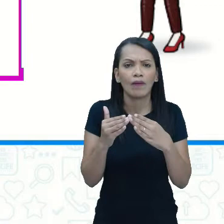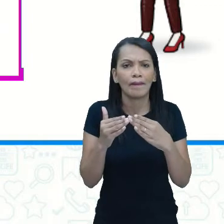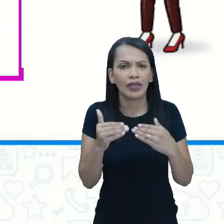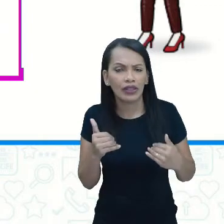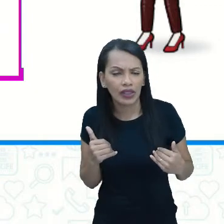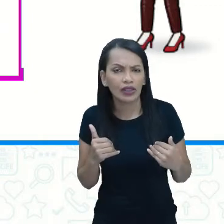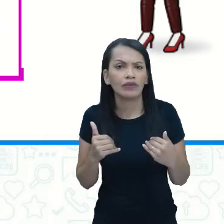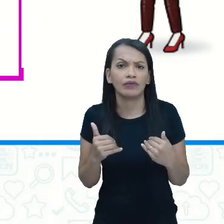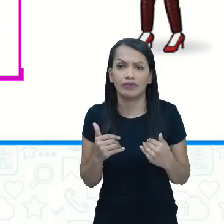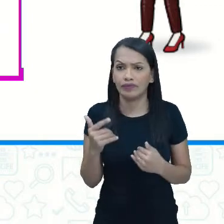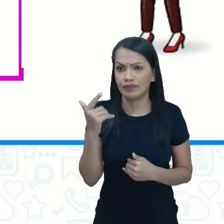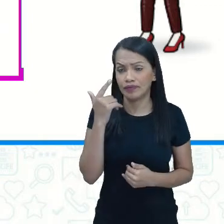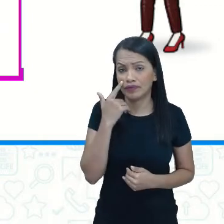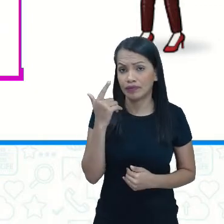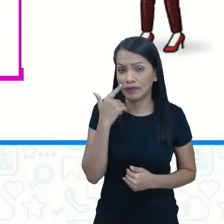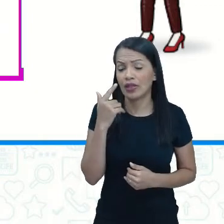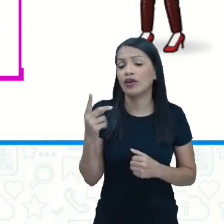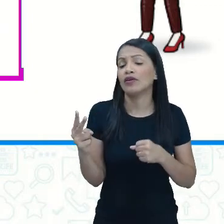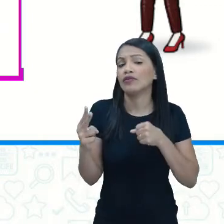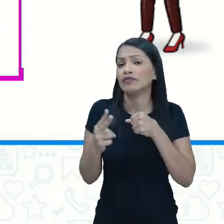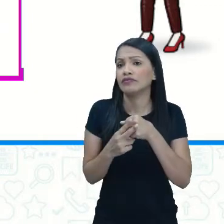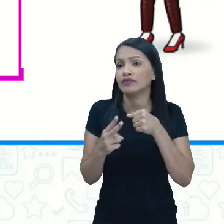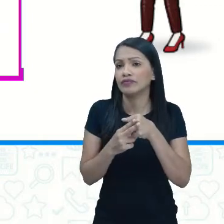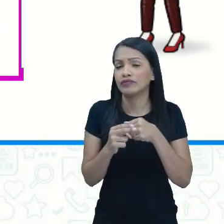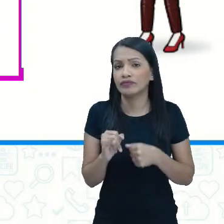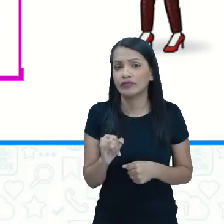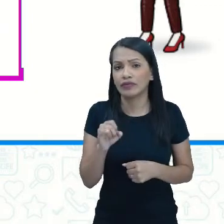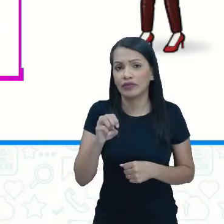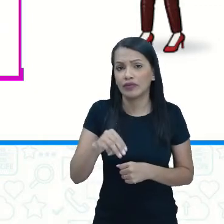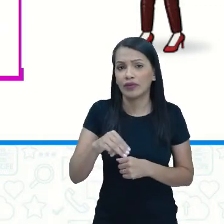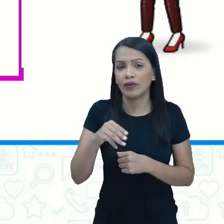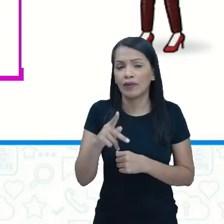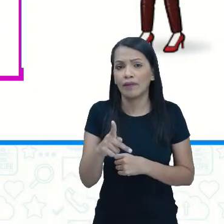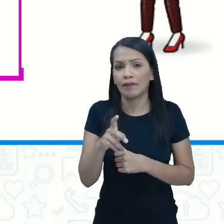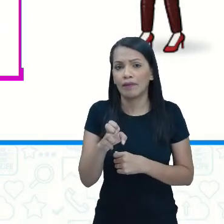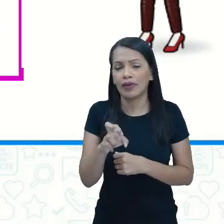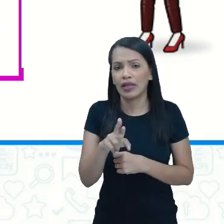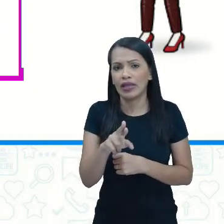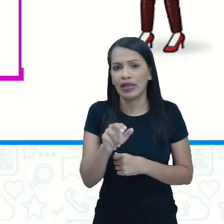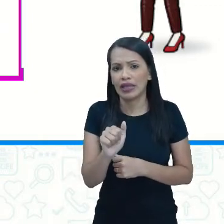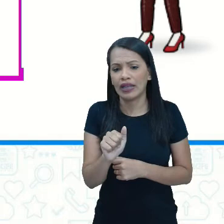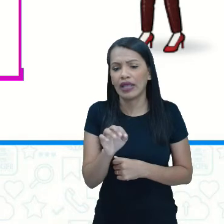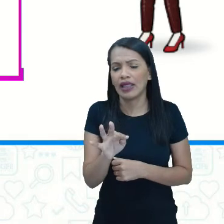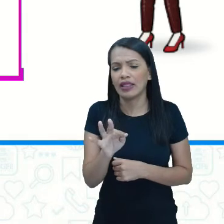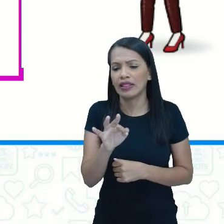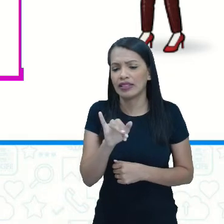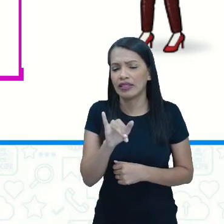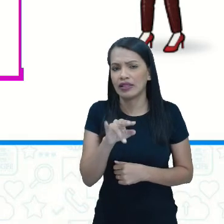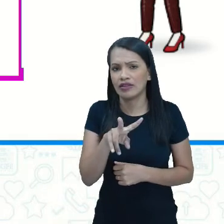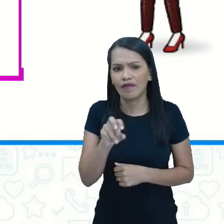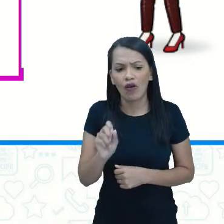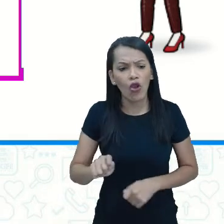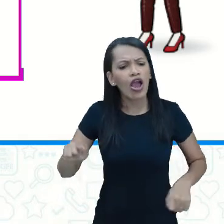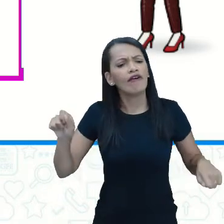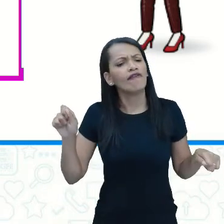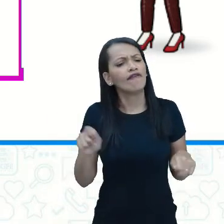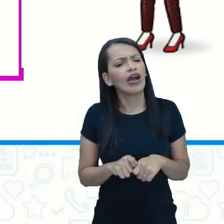Então, geralmente, olha só, verbos no imperativo são aqueles assim: faça